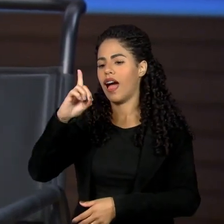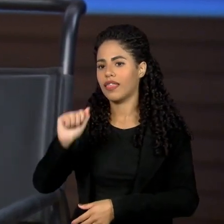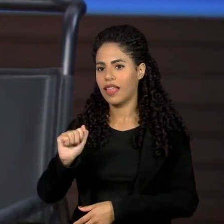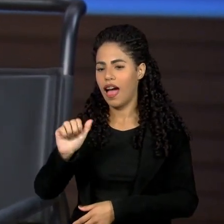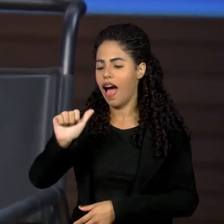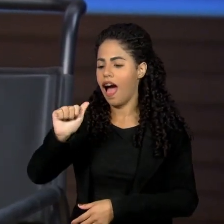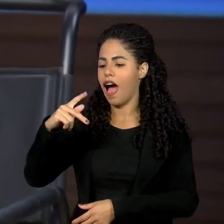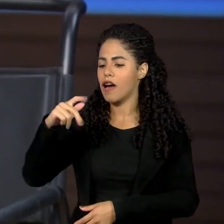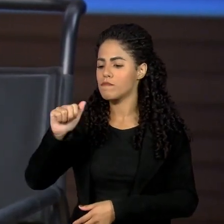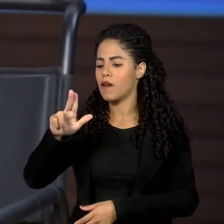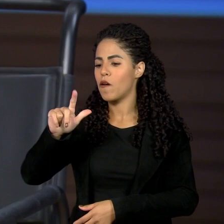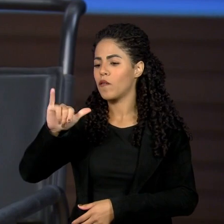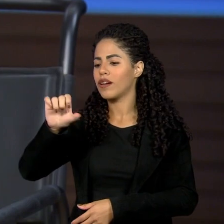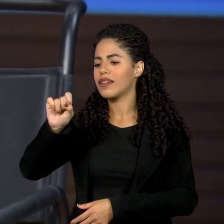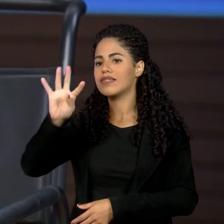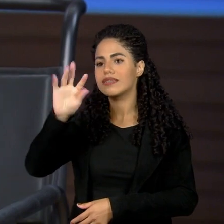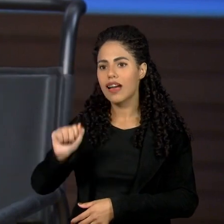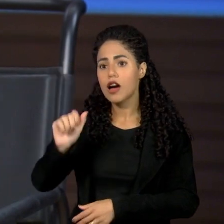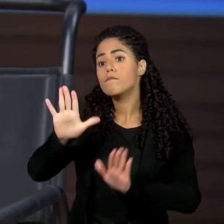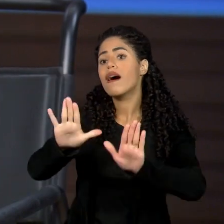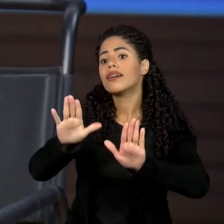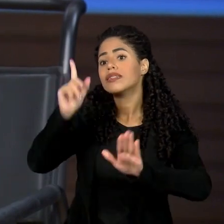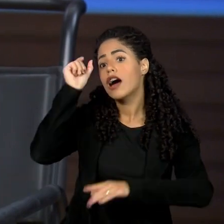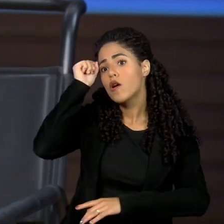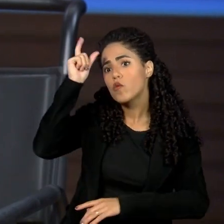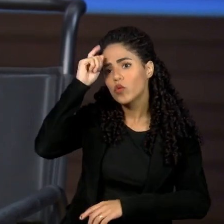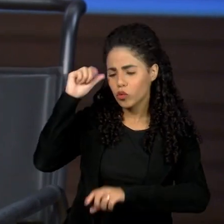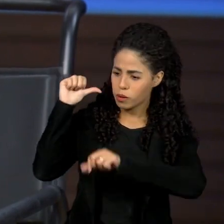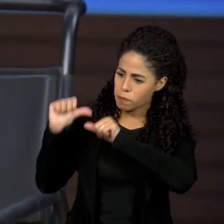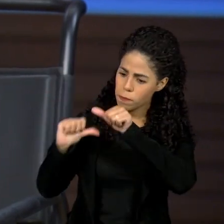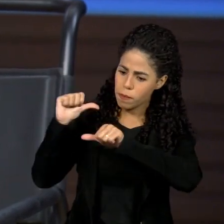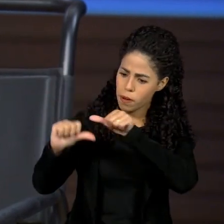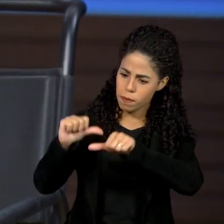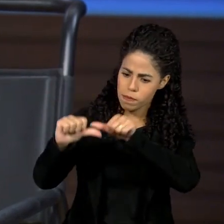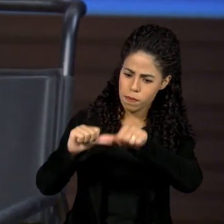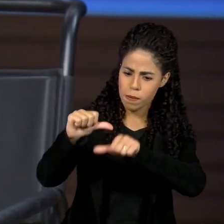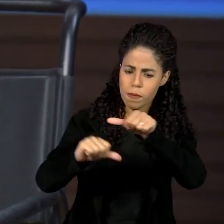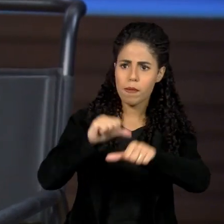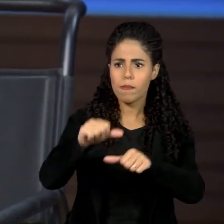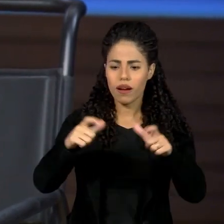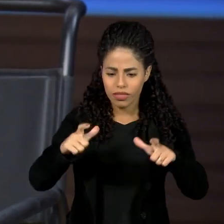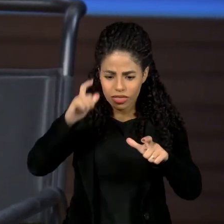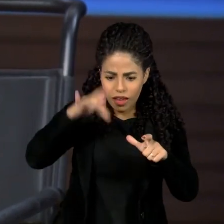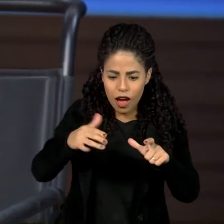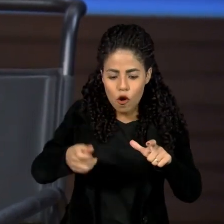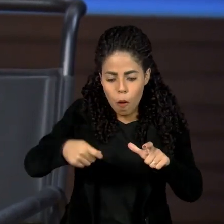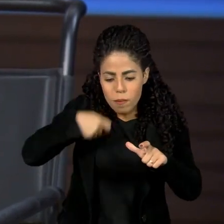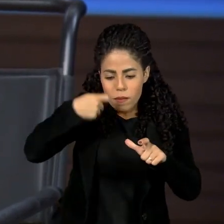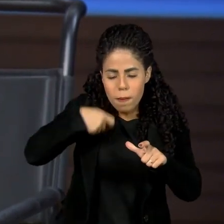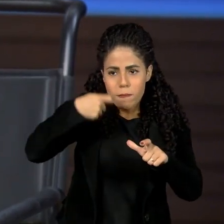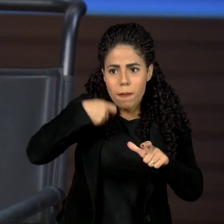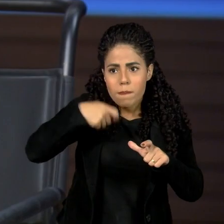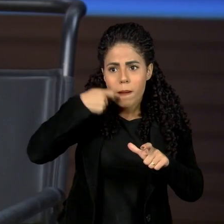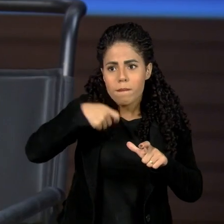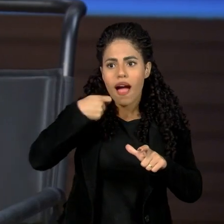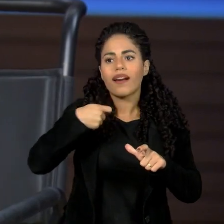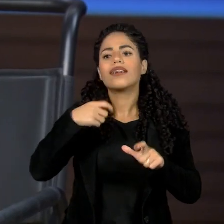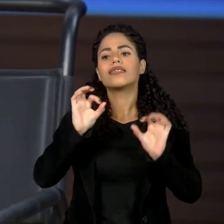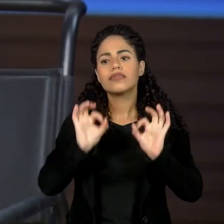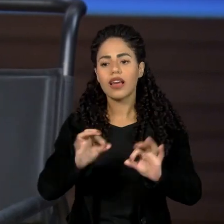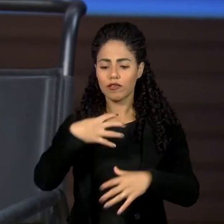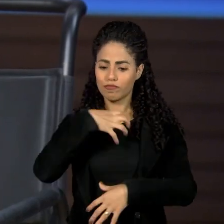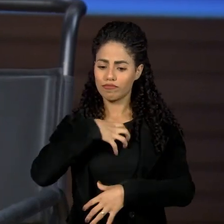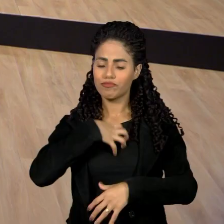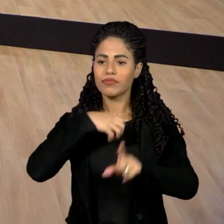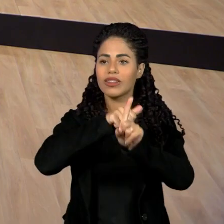sempre naquele modelo. Mas a cultura está em movimento e está em transformação. E é importante a gente frisar que ela é um sintoma da sociedade